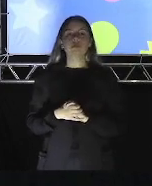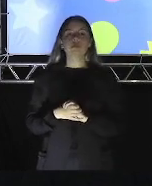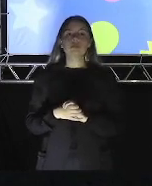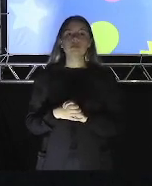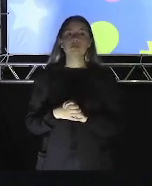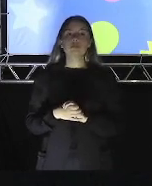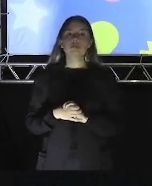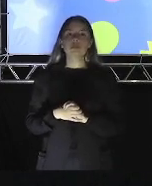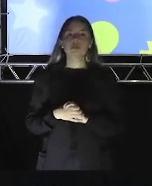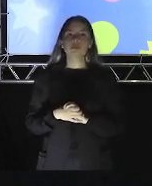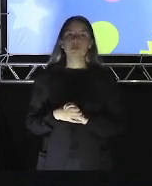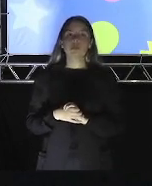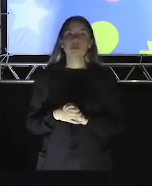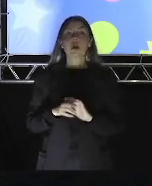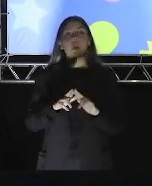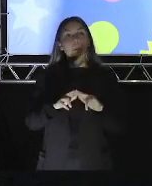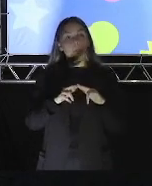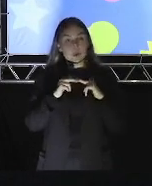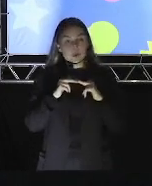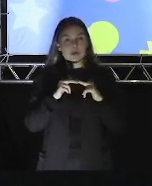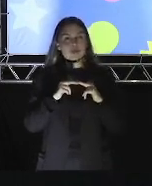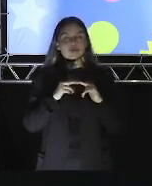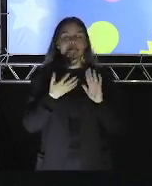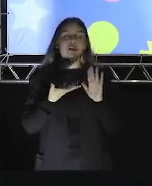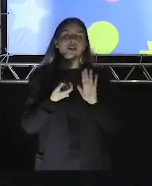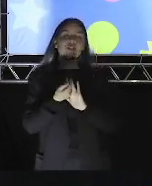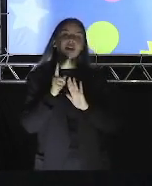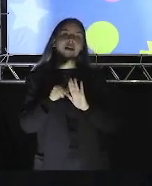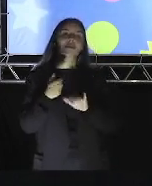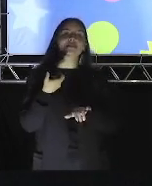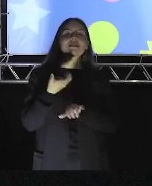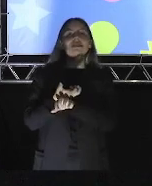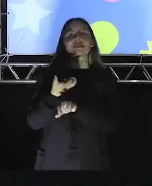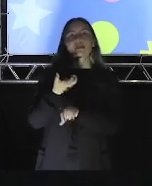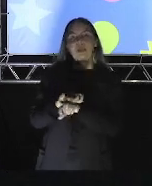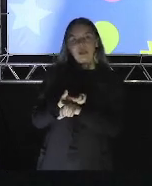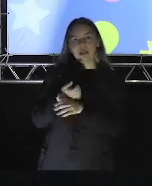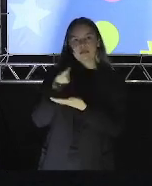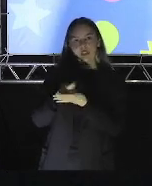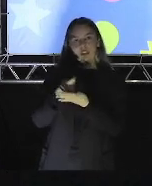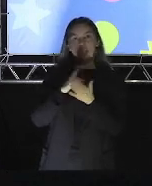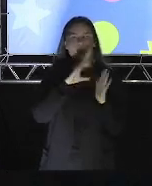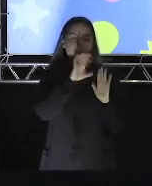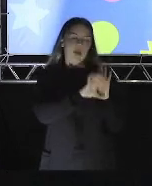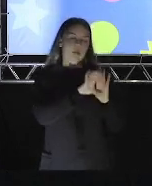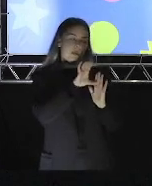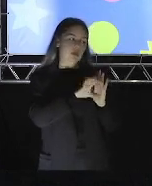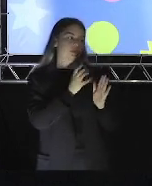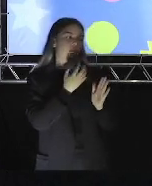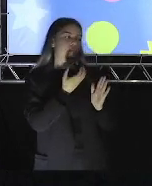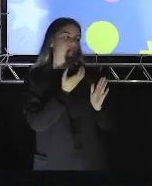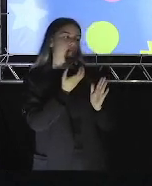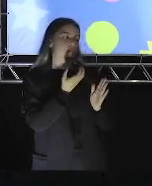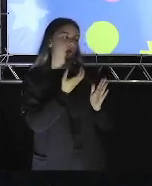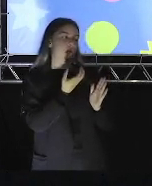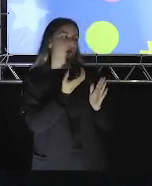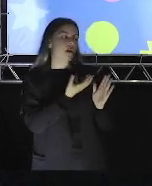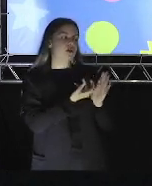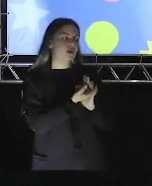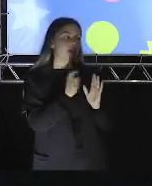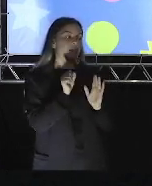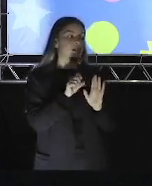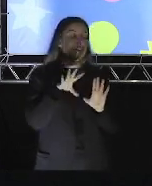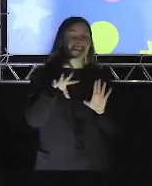E aí, então, agora, agilidade como disciplina. Então, a gente tem lá o capítulo de agilidade e a gente tem, dentro